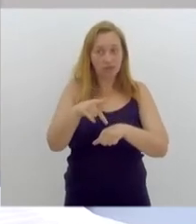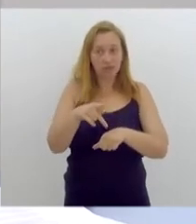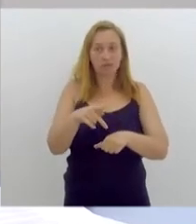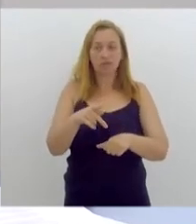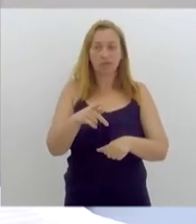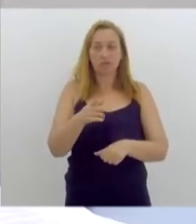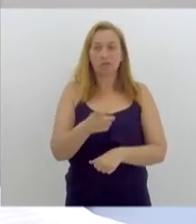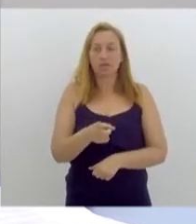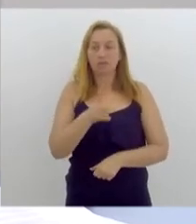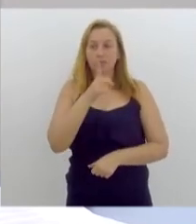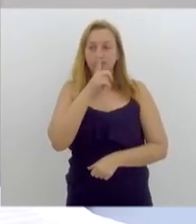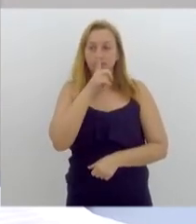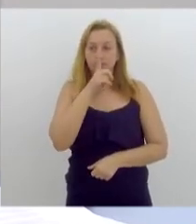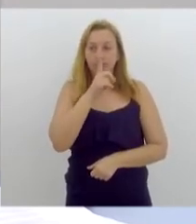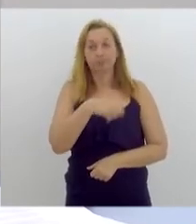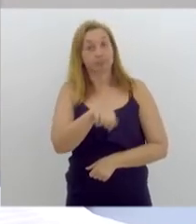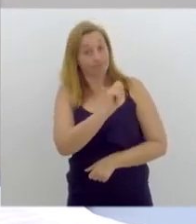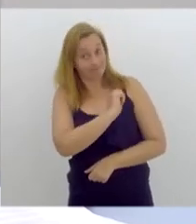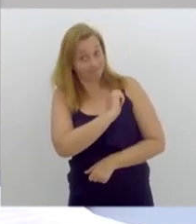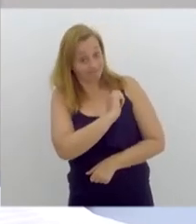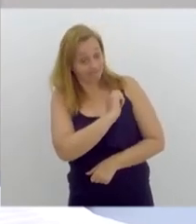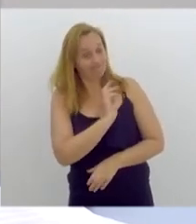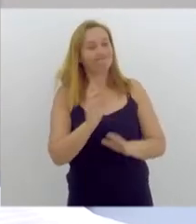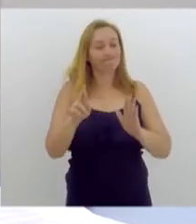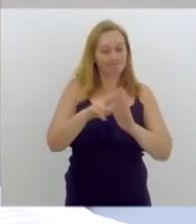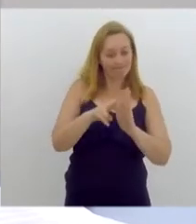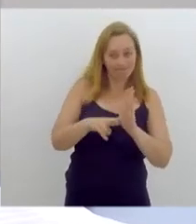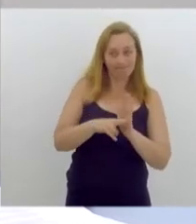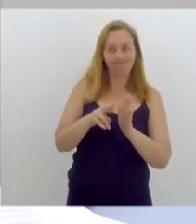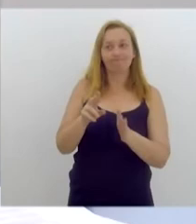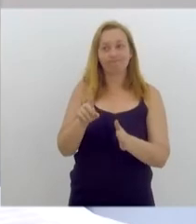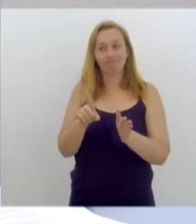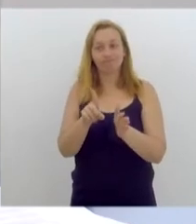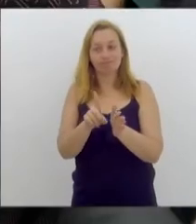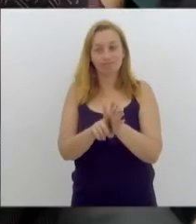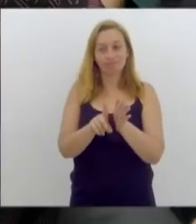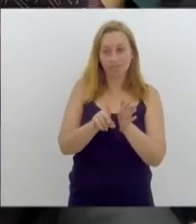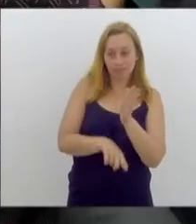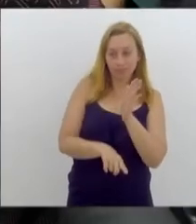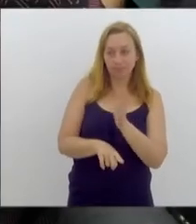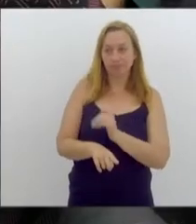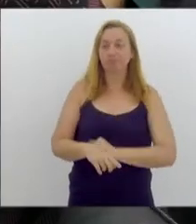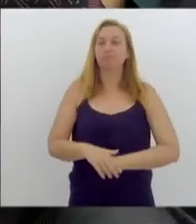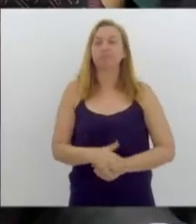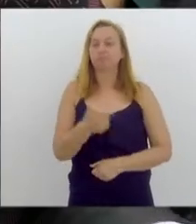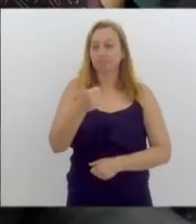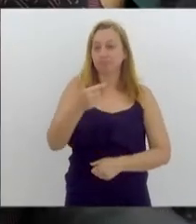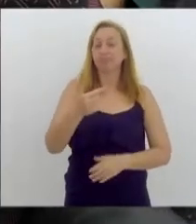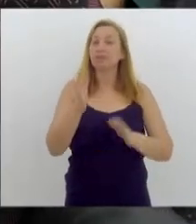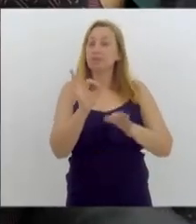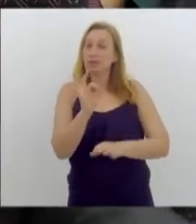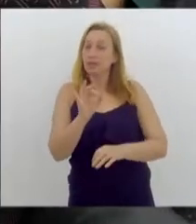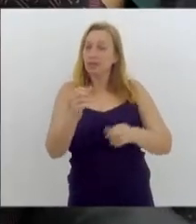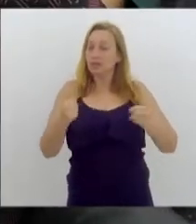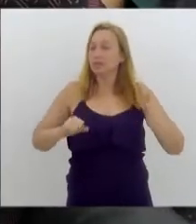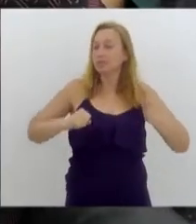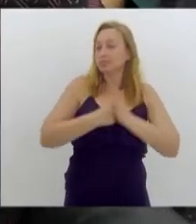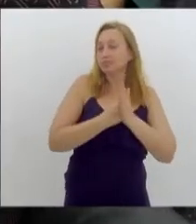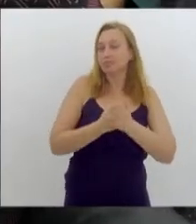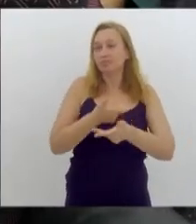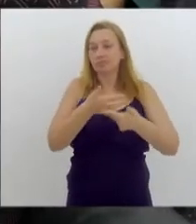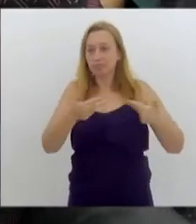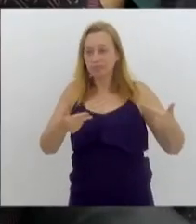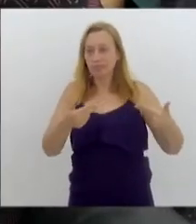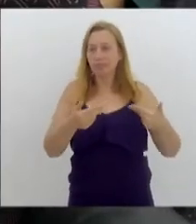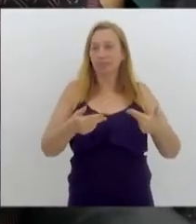não abriu a boca mas foi nesse momento que foi reduzido para dores agora obviamente que se impacta até porque todas as